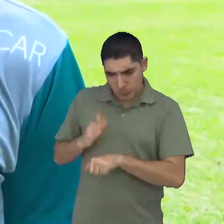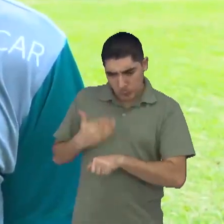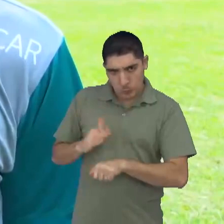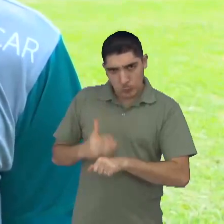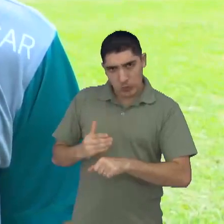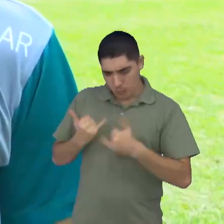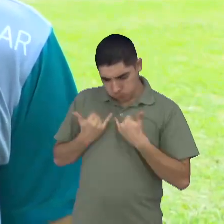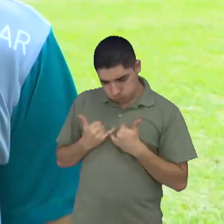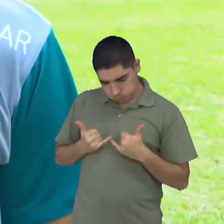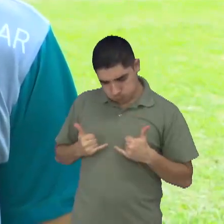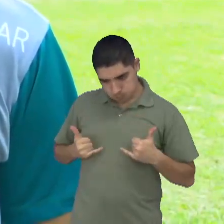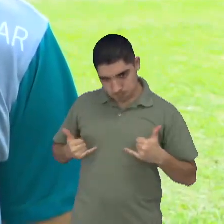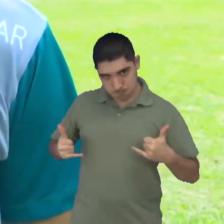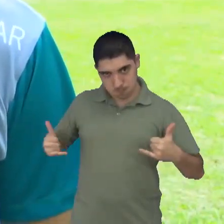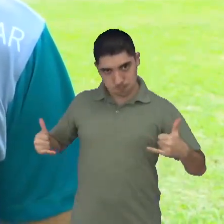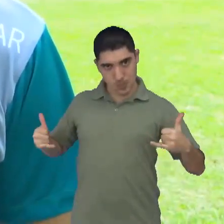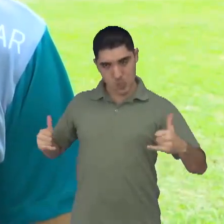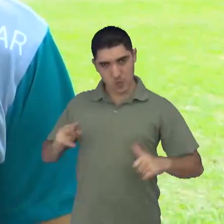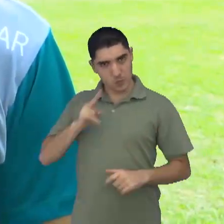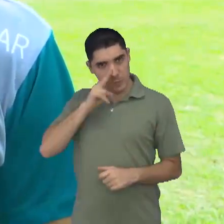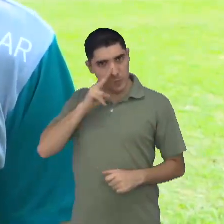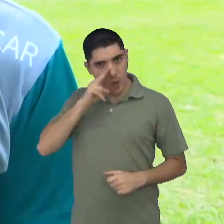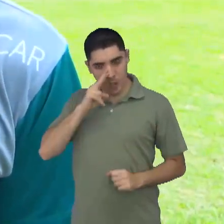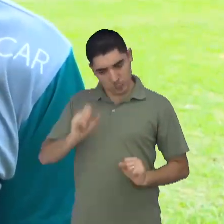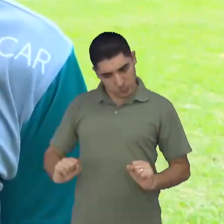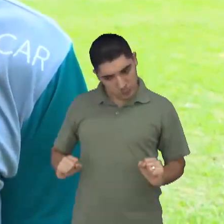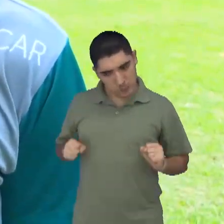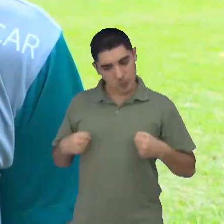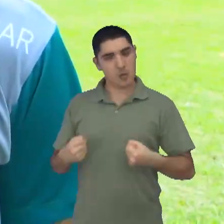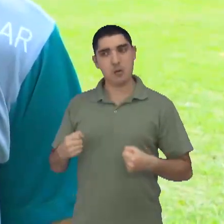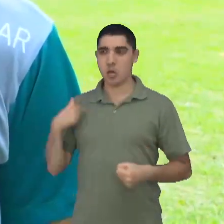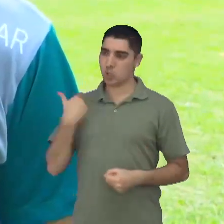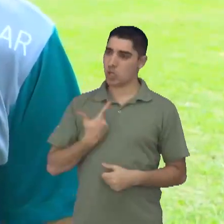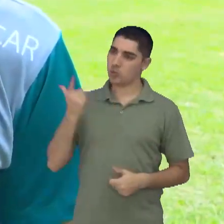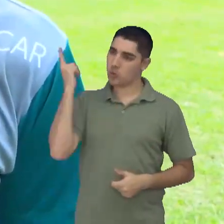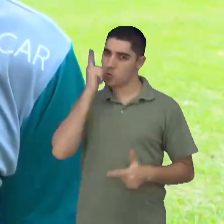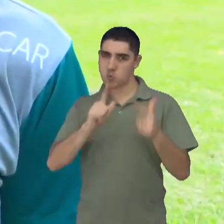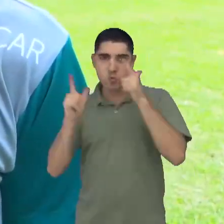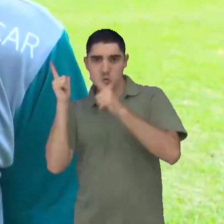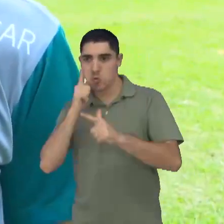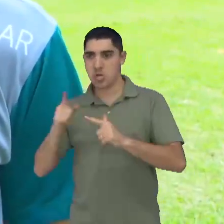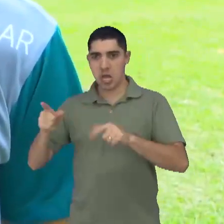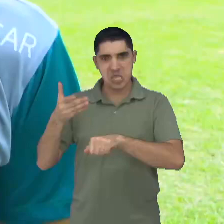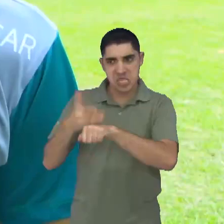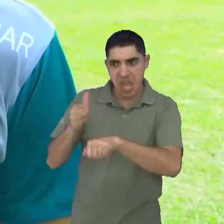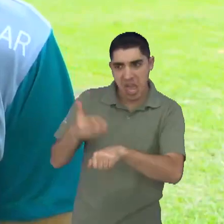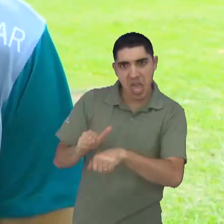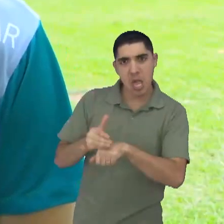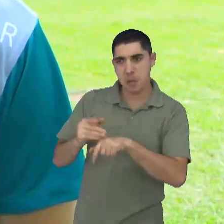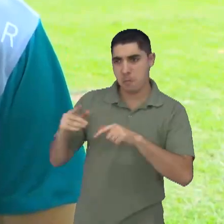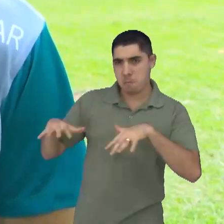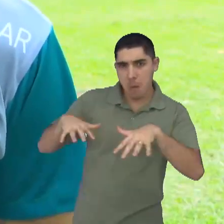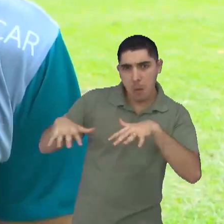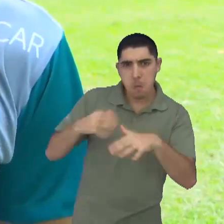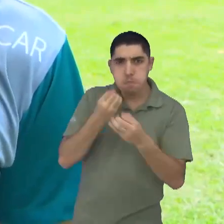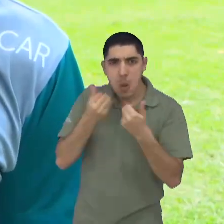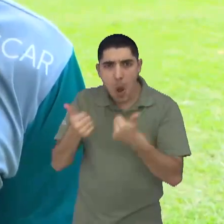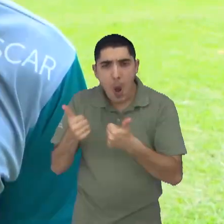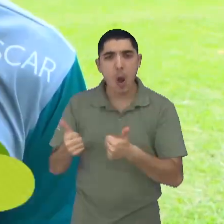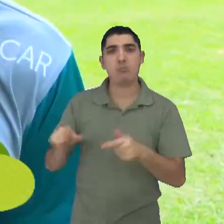cheio, deixar eles em condições favoráveis para responder bem a treinos, né, da comissão